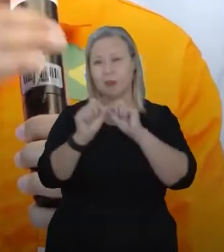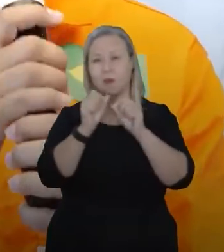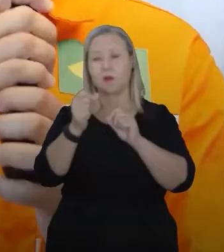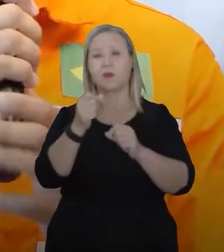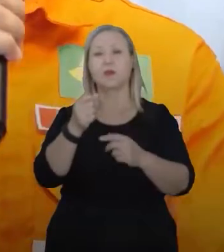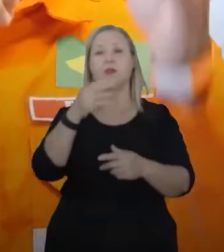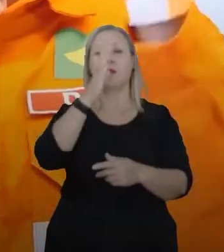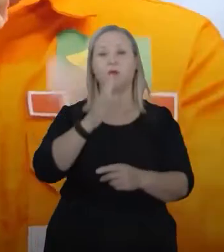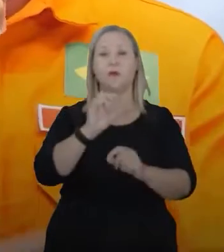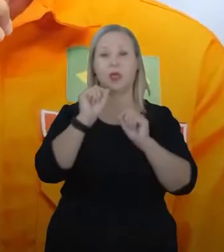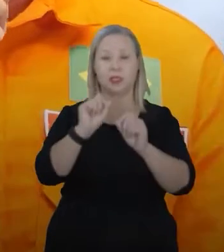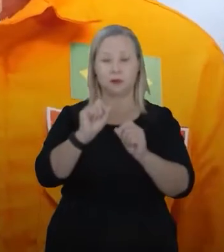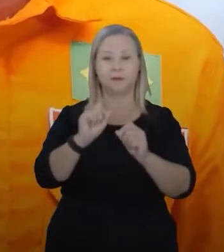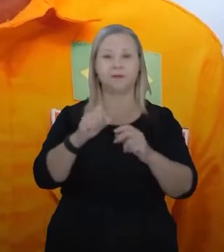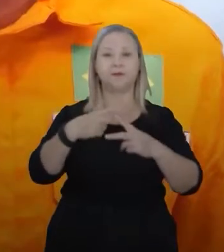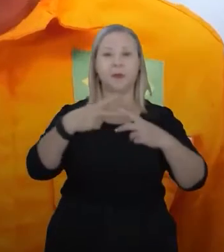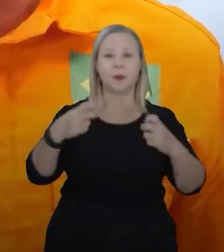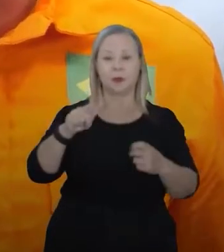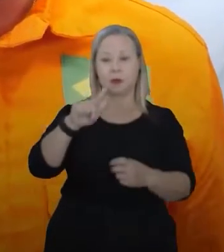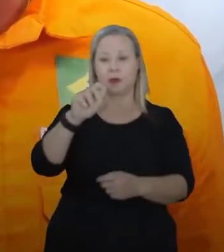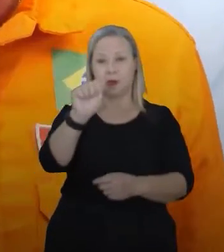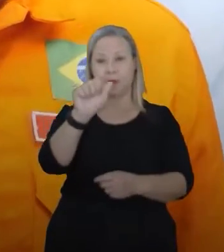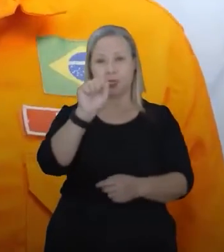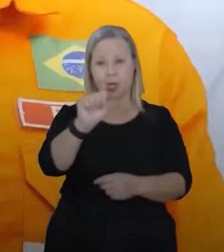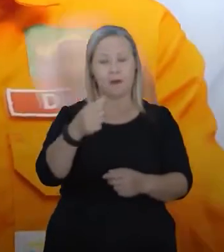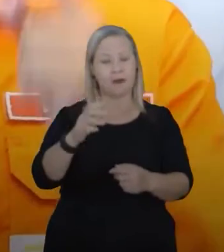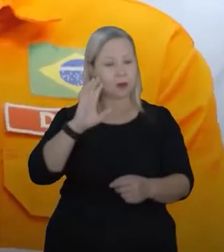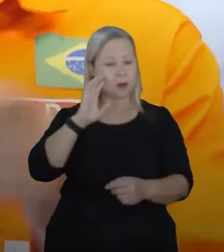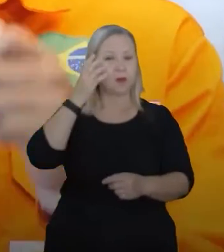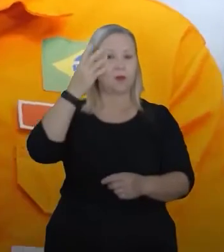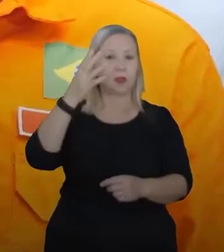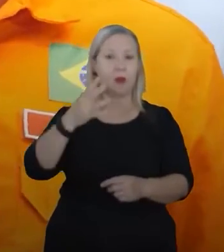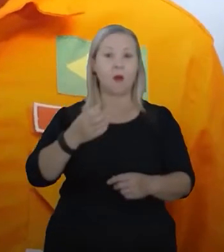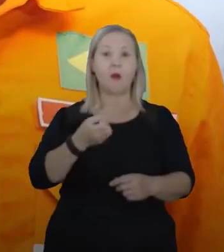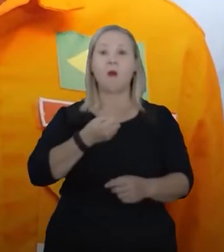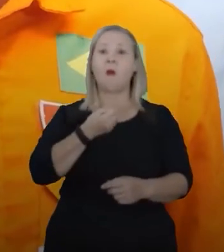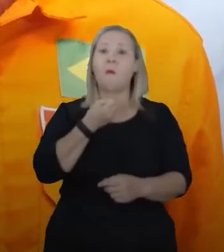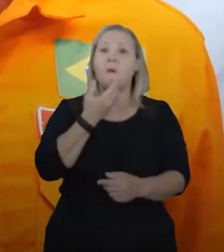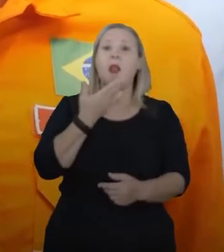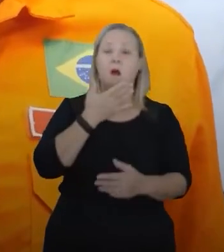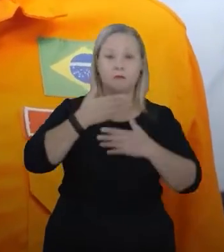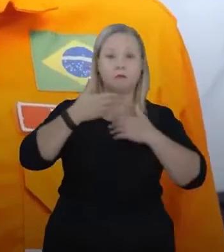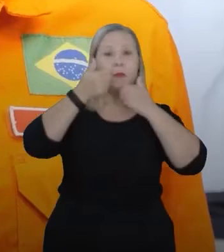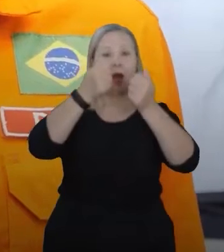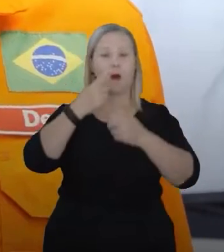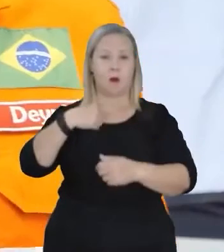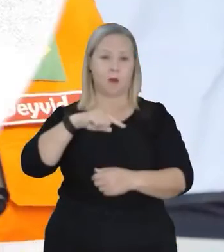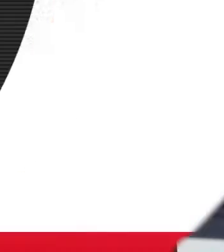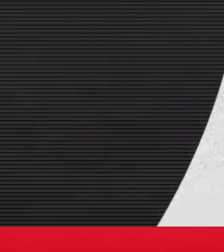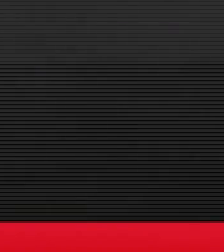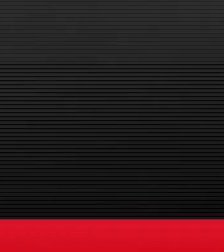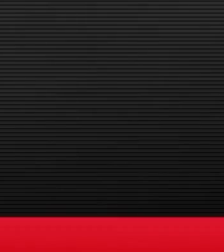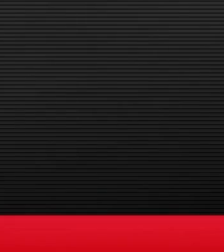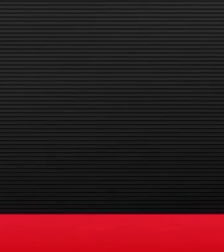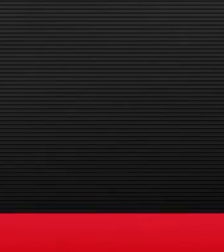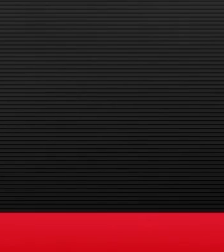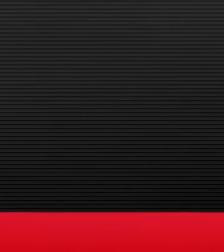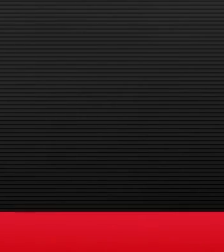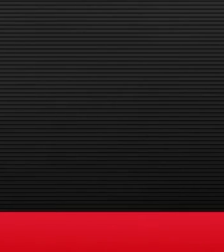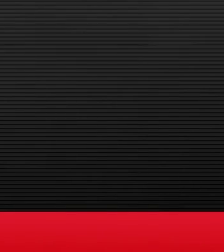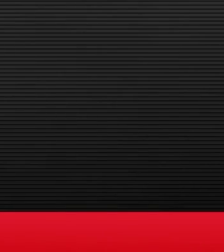vai trazer uma solução benéfica pra população brasileira para que o povo brasileiro ele volte a ser feliz de novo